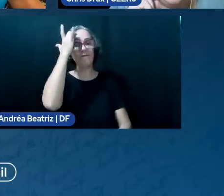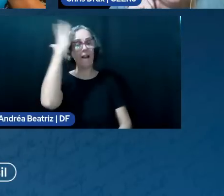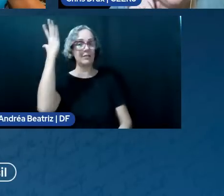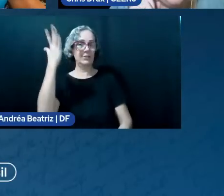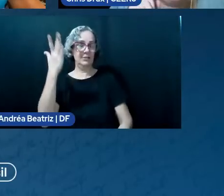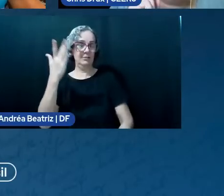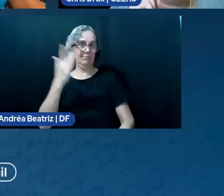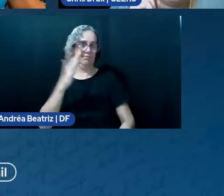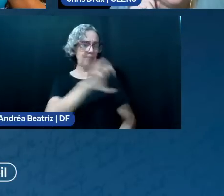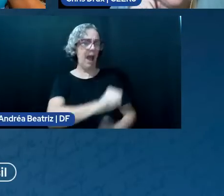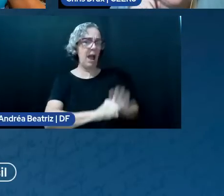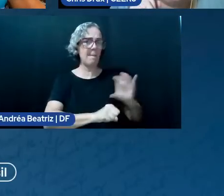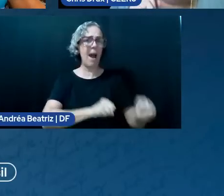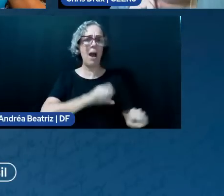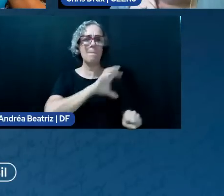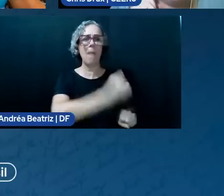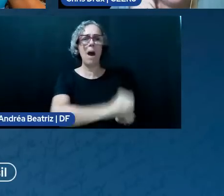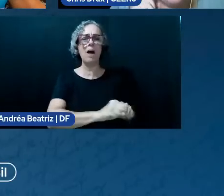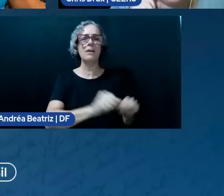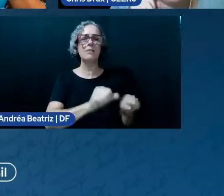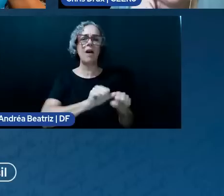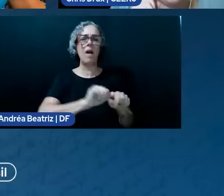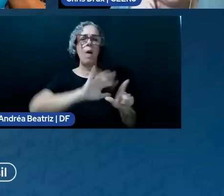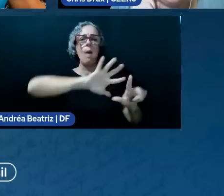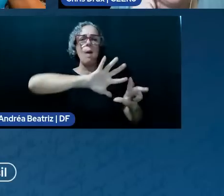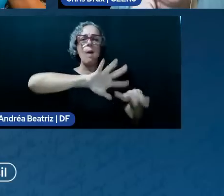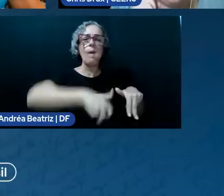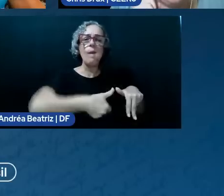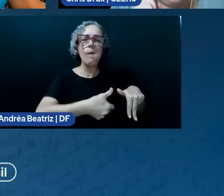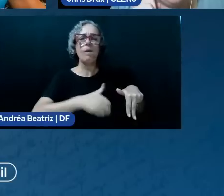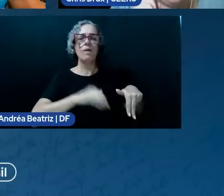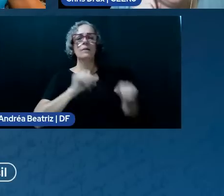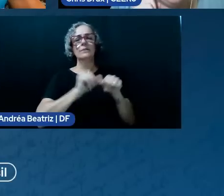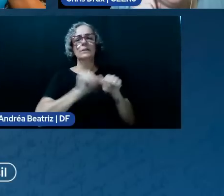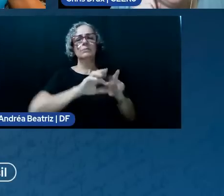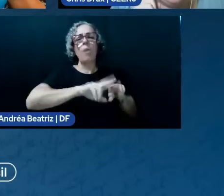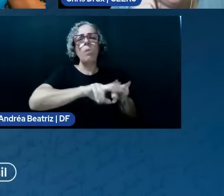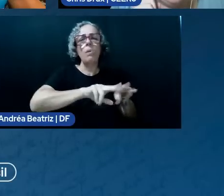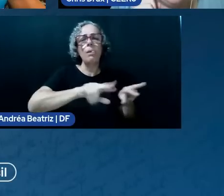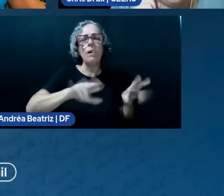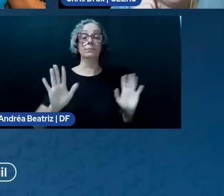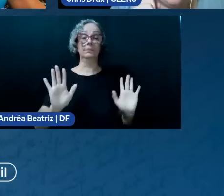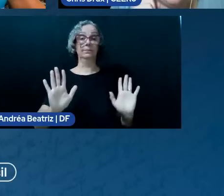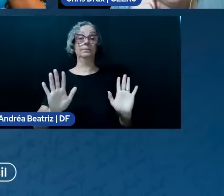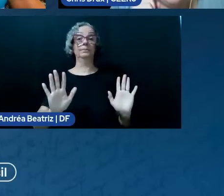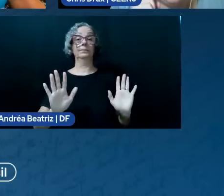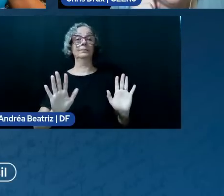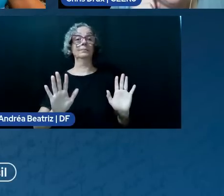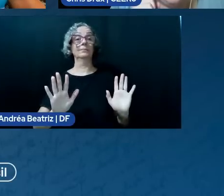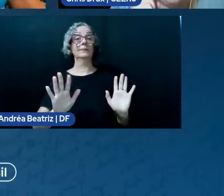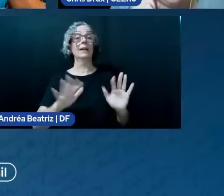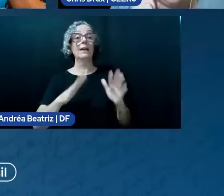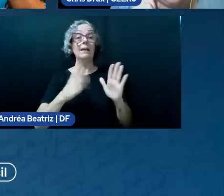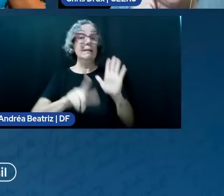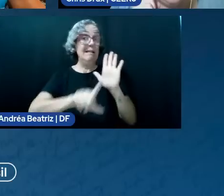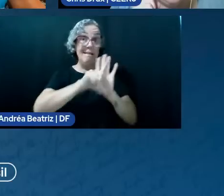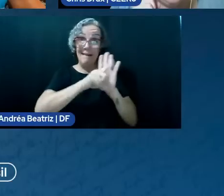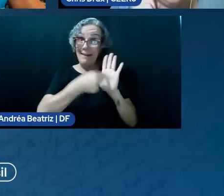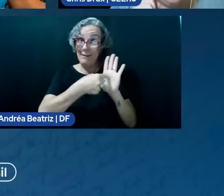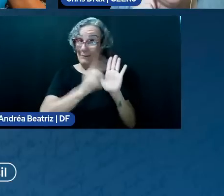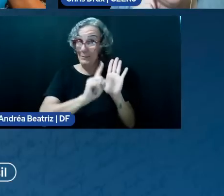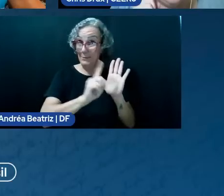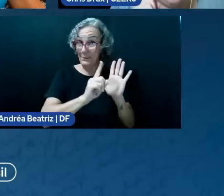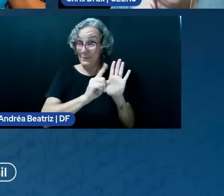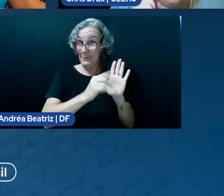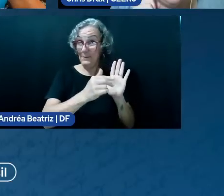comprar um carro, vou conseguir comprar uma casa, tal. E os espíritos que sabem, amigos, né, os espíritos que me amam, que estão lá do outro